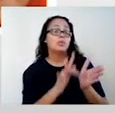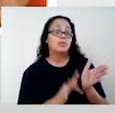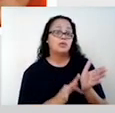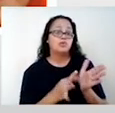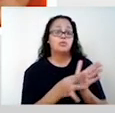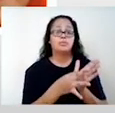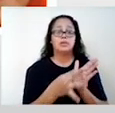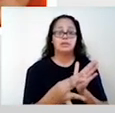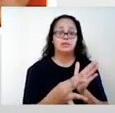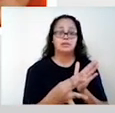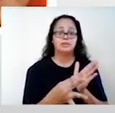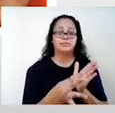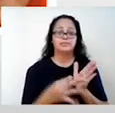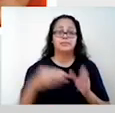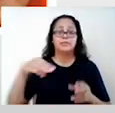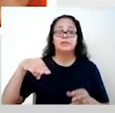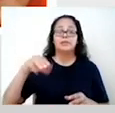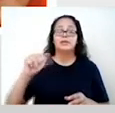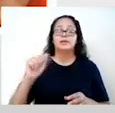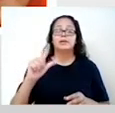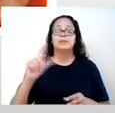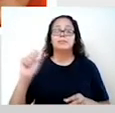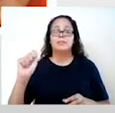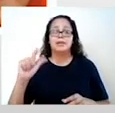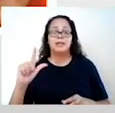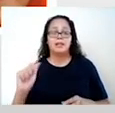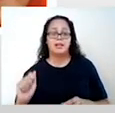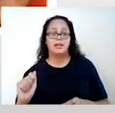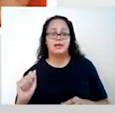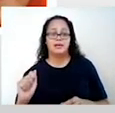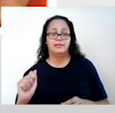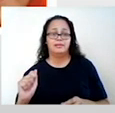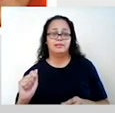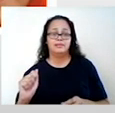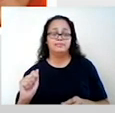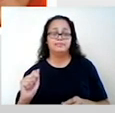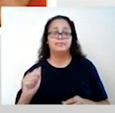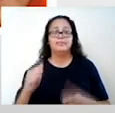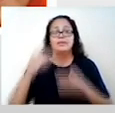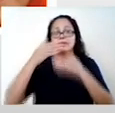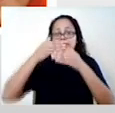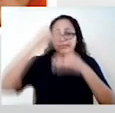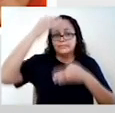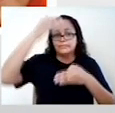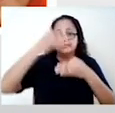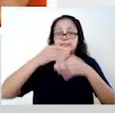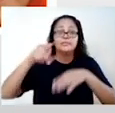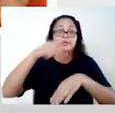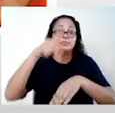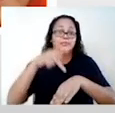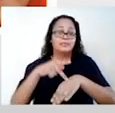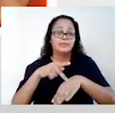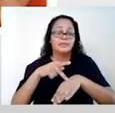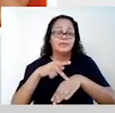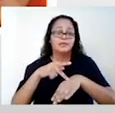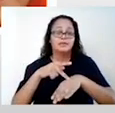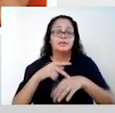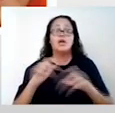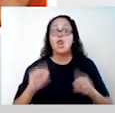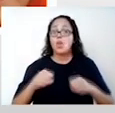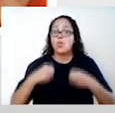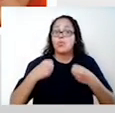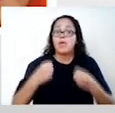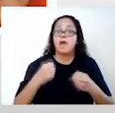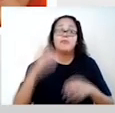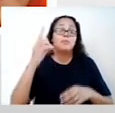aí então, é da Malala Yousafzai, tá? Ela é paquistanesa e ela lutava pelo direito das meninas à educação.